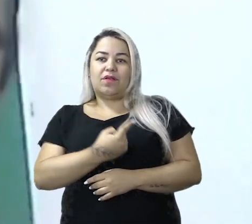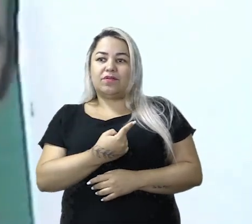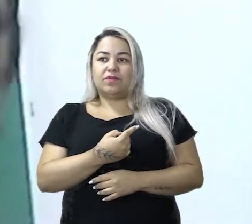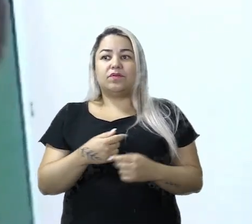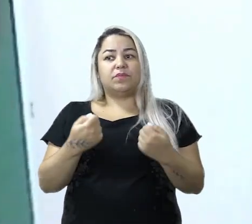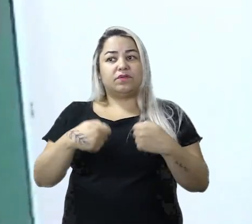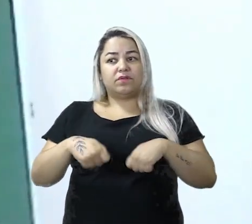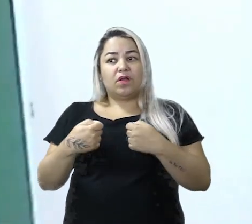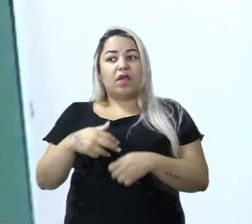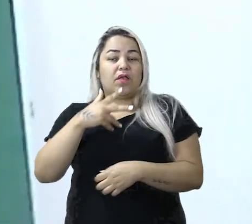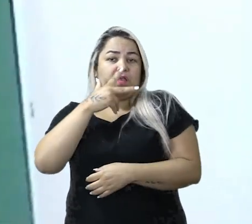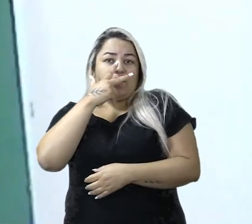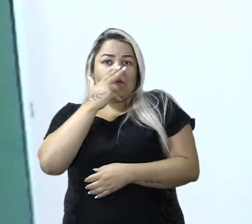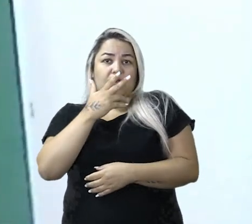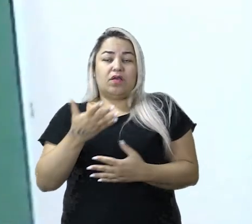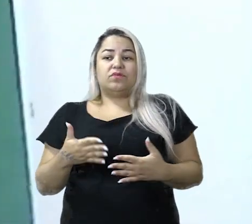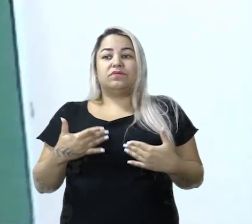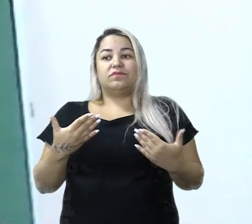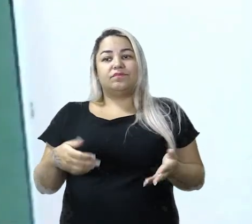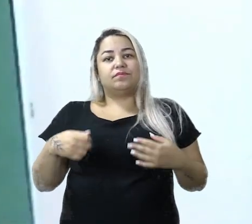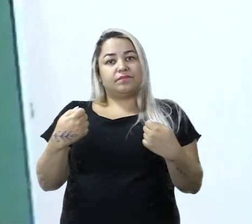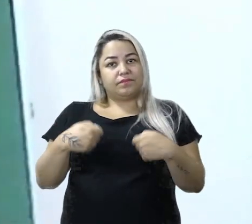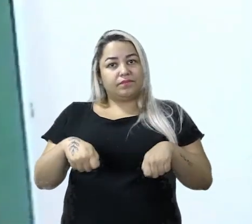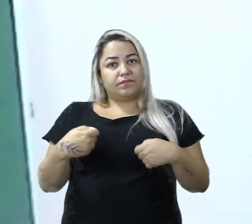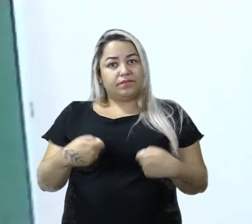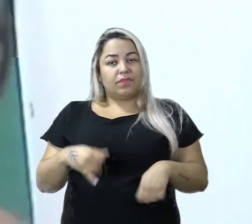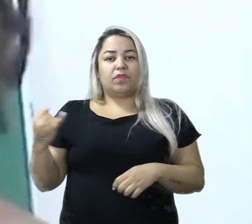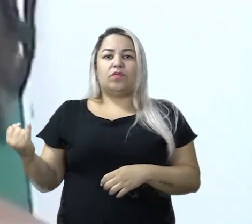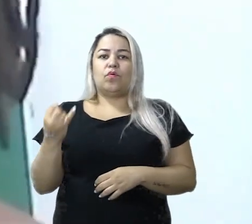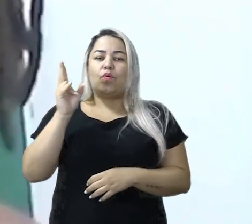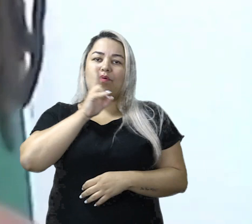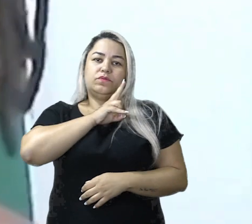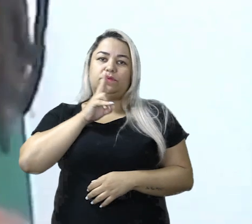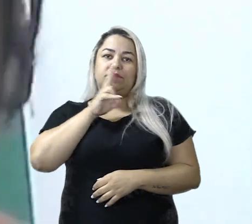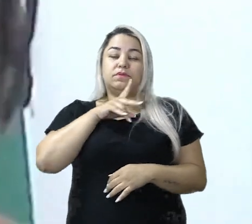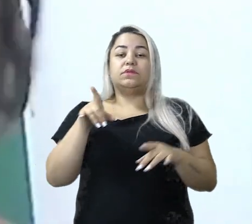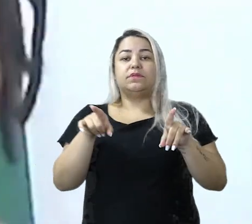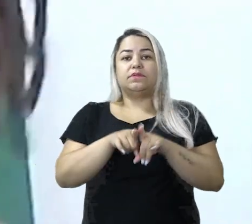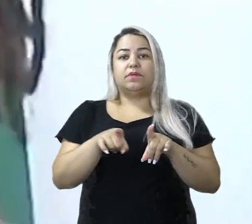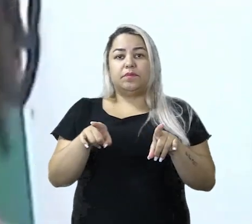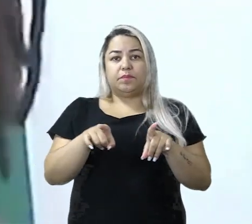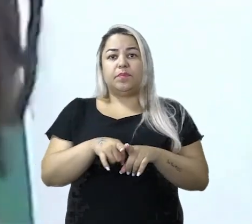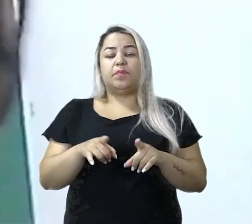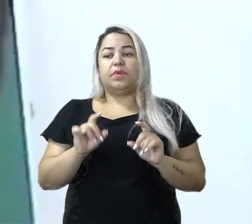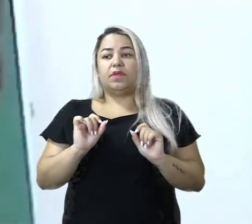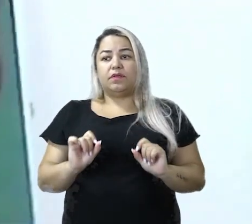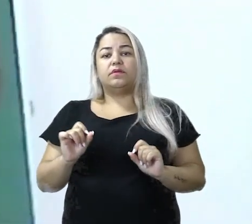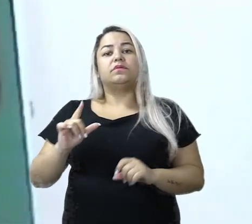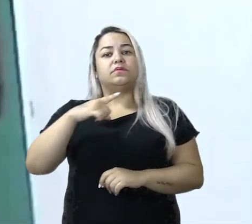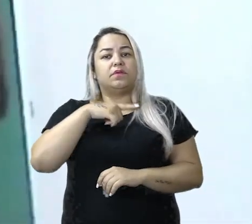nossas necessidades e eu acho que é de extrema necessidade e urgência também,